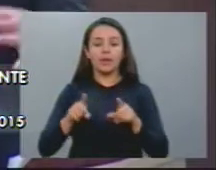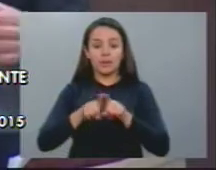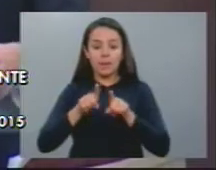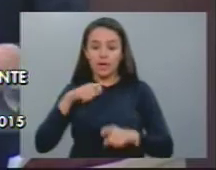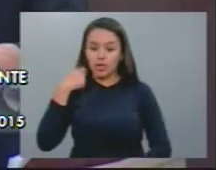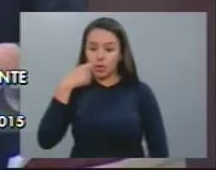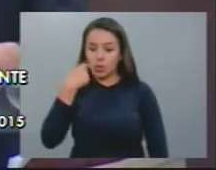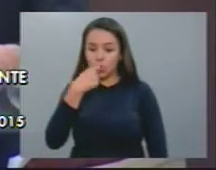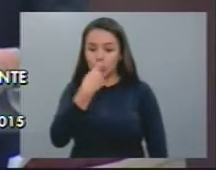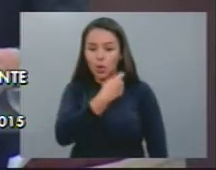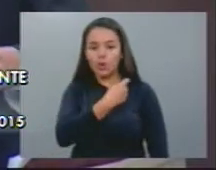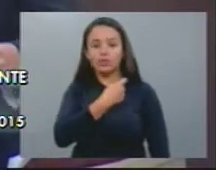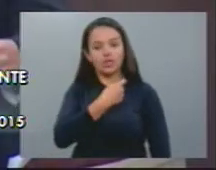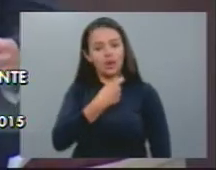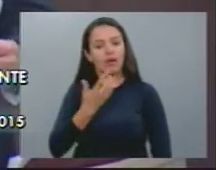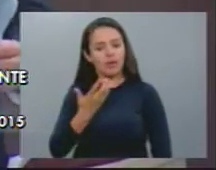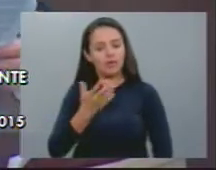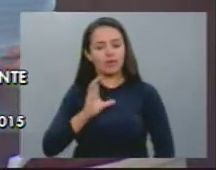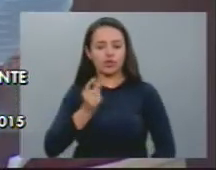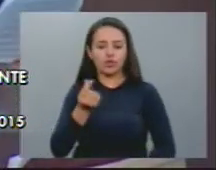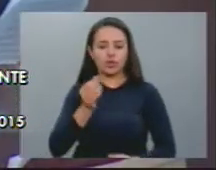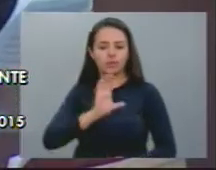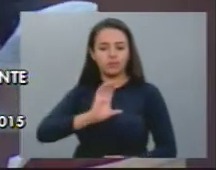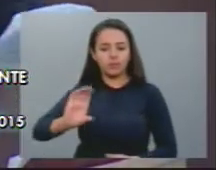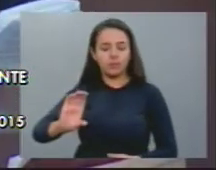Tudo isso para os servidores. Quando possível.